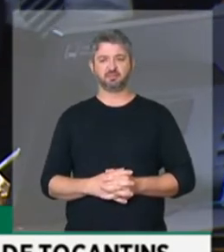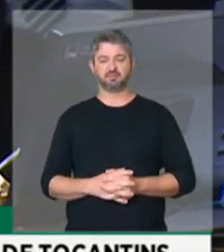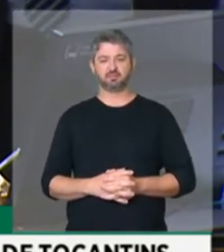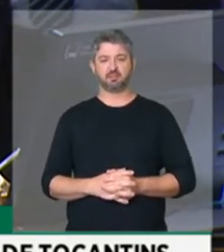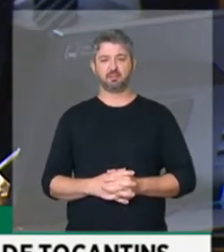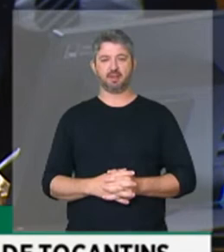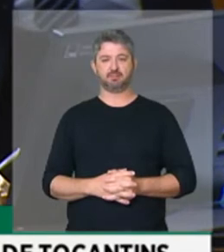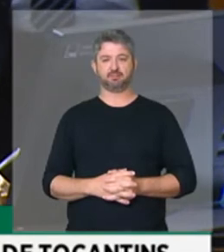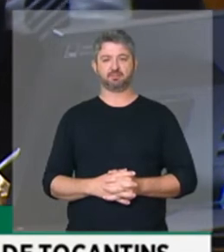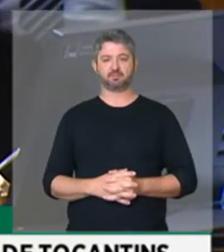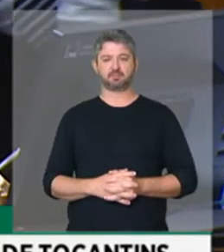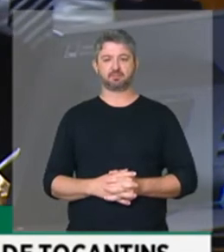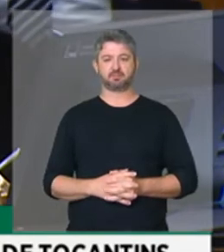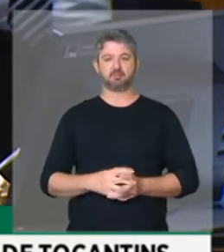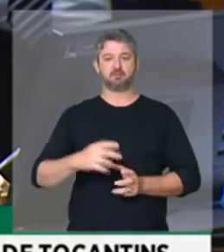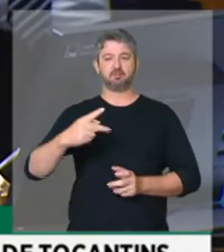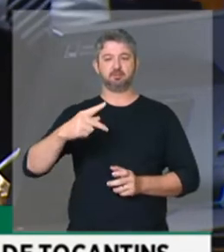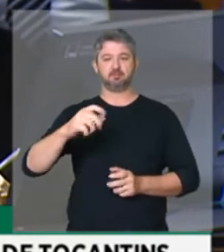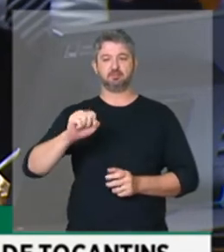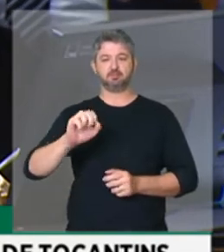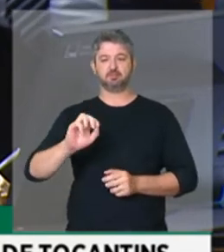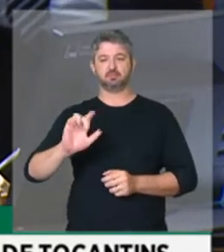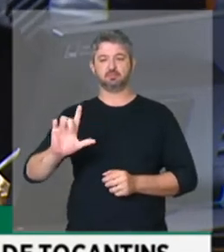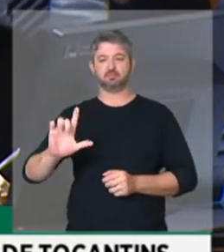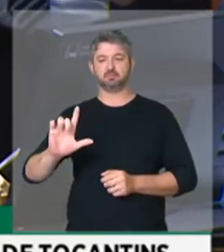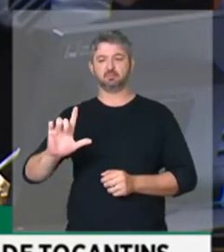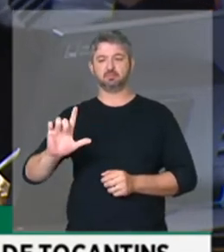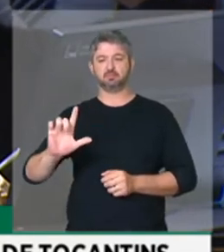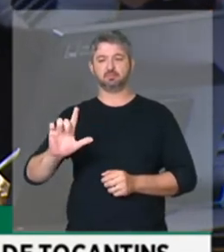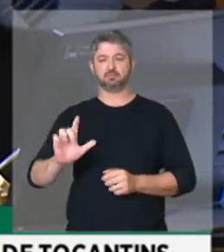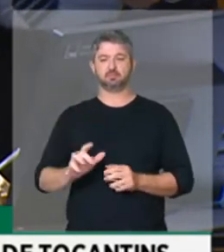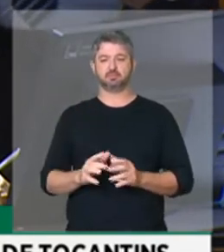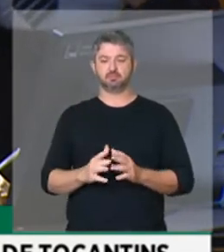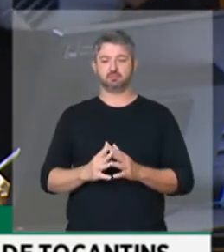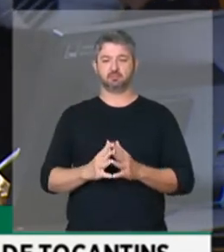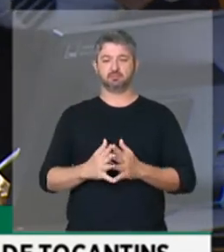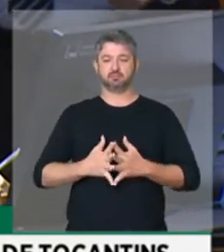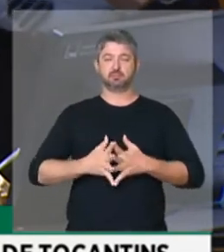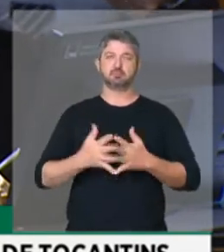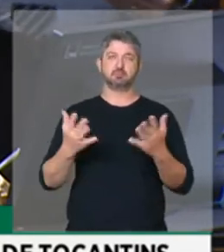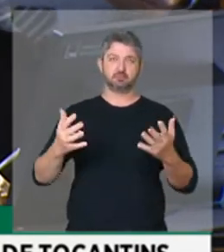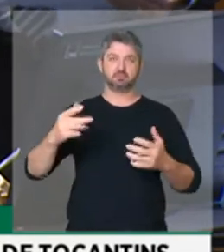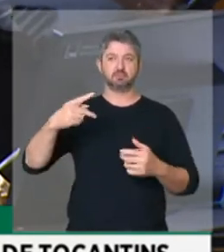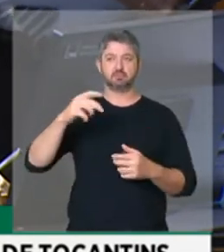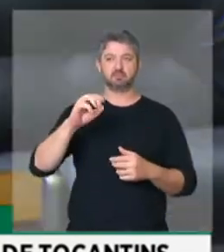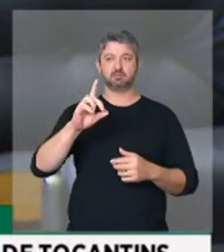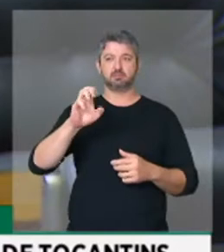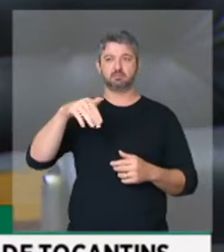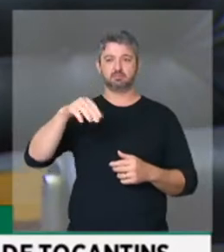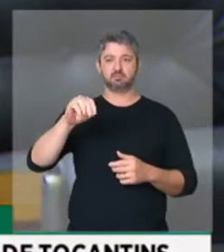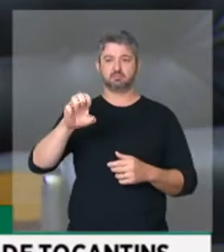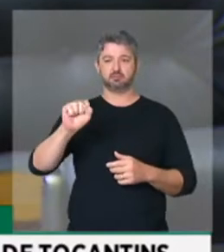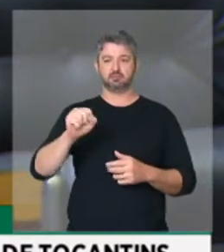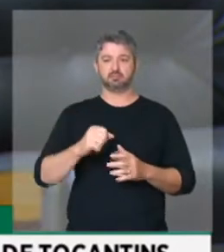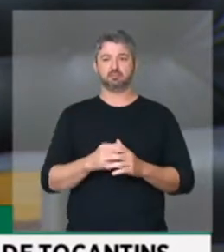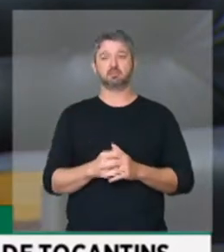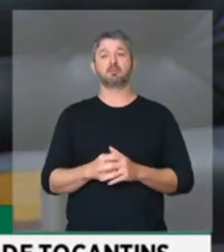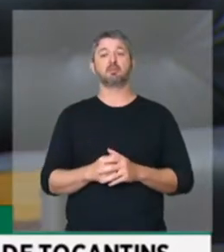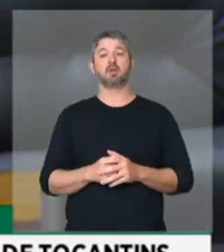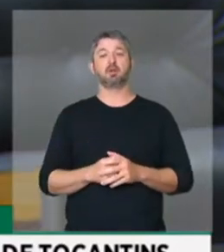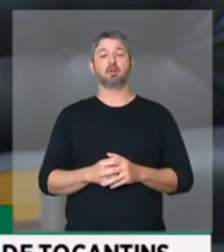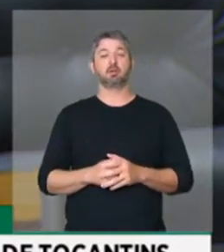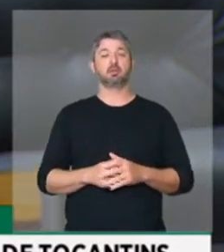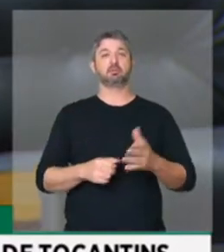Como orienta o pessoal? Podemos, senhor presidente. Podemos, deputado Zé Neto. Senhor presidente, a história